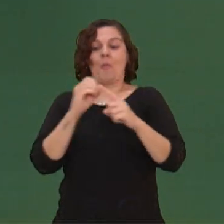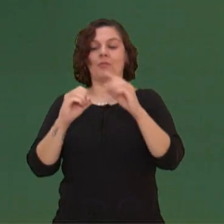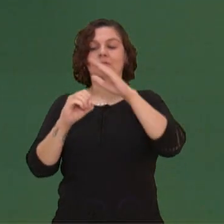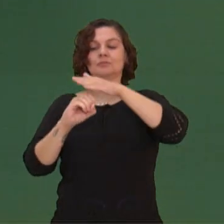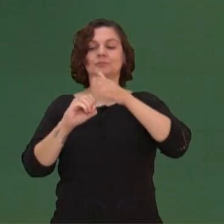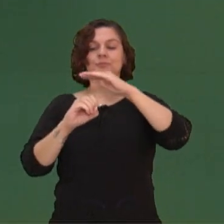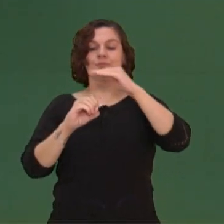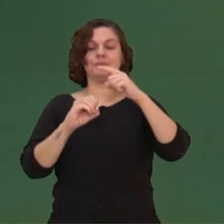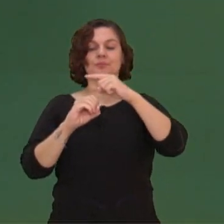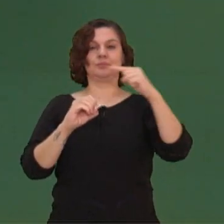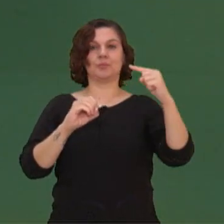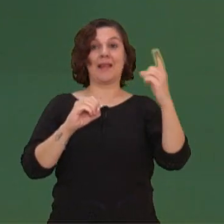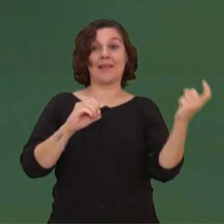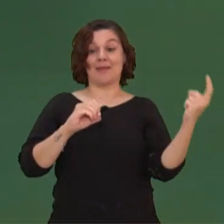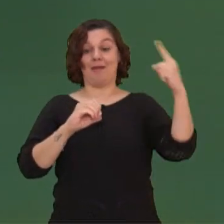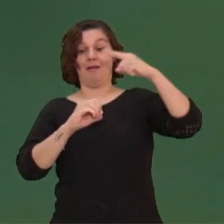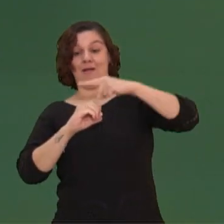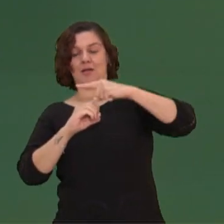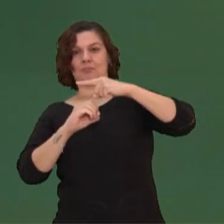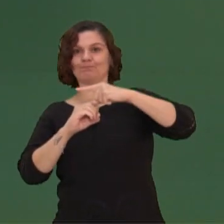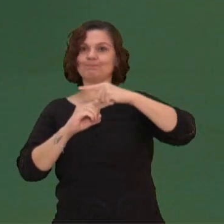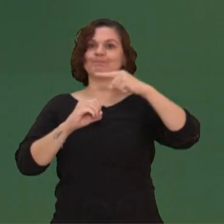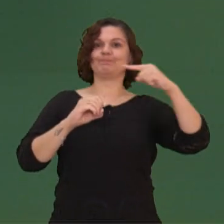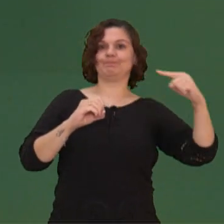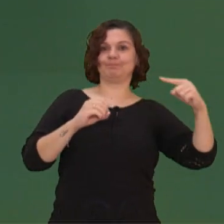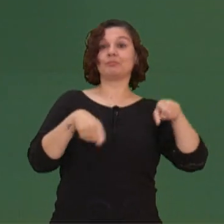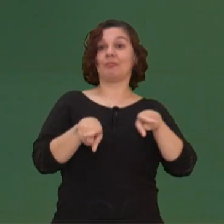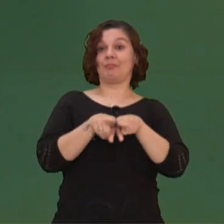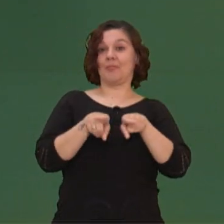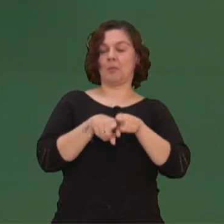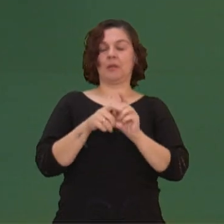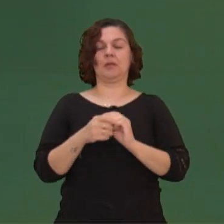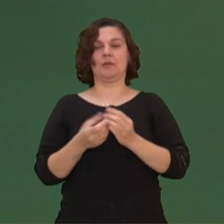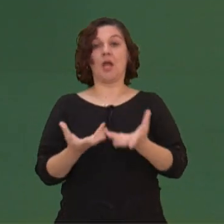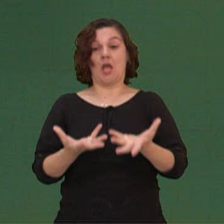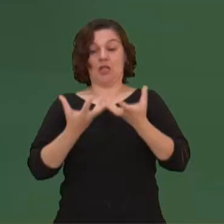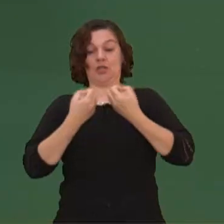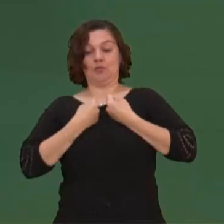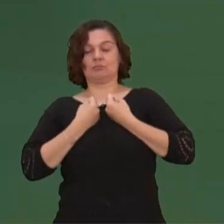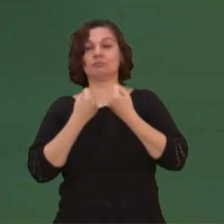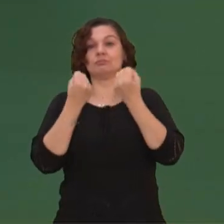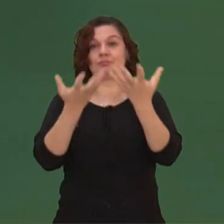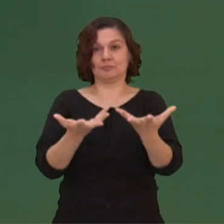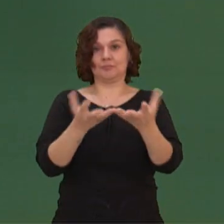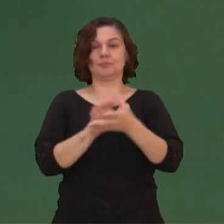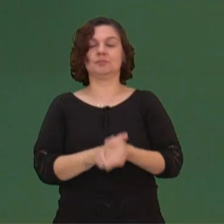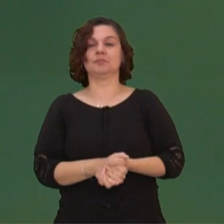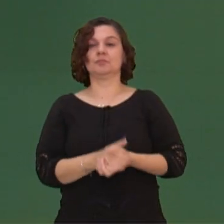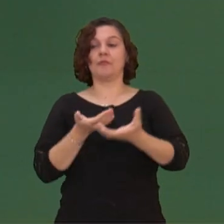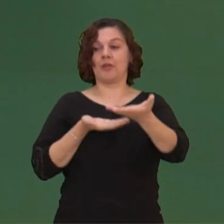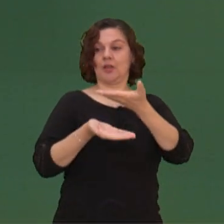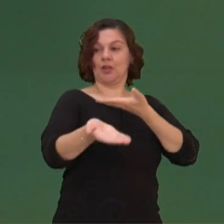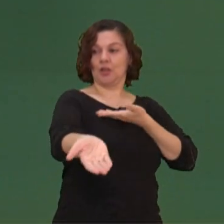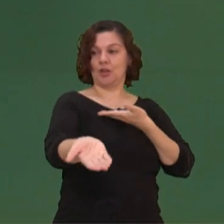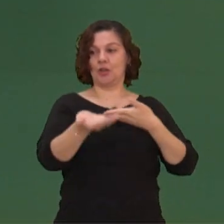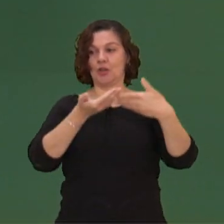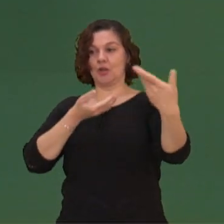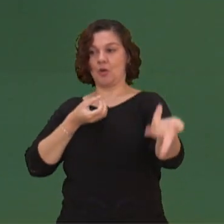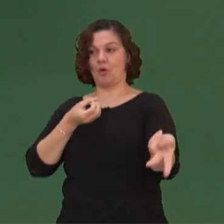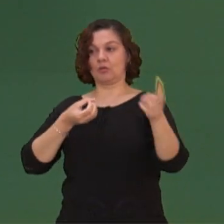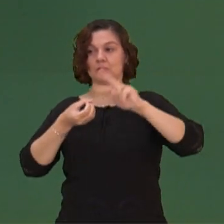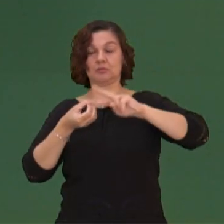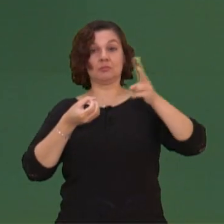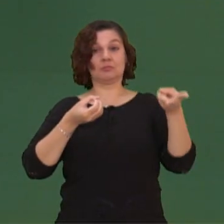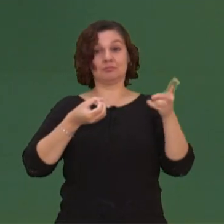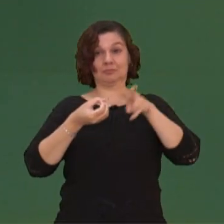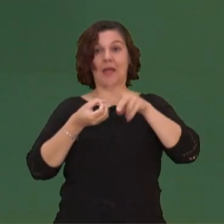perde elétrons, ele recebe elétrons. Combinado? Doa ou recebe. Está trocando o tempo todo. Alguns